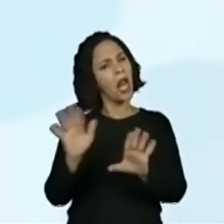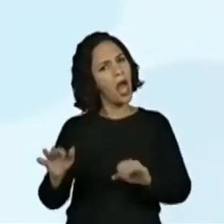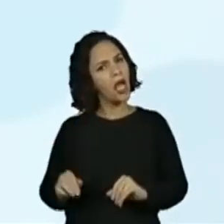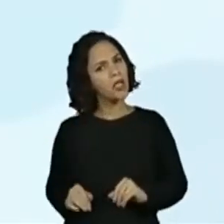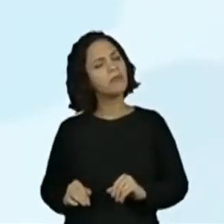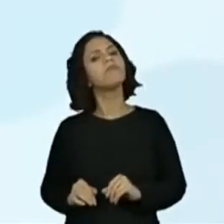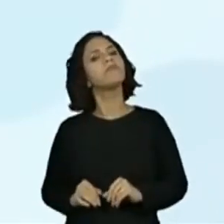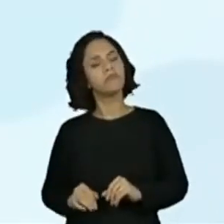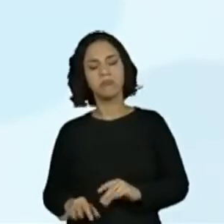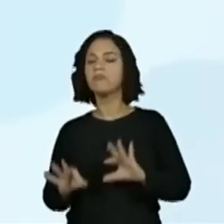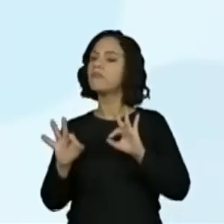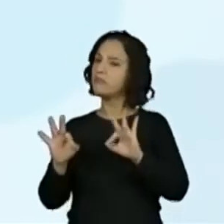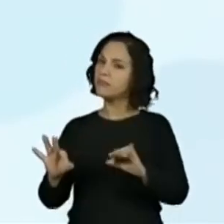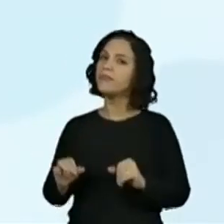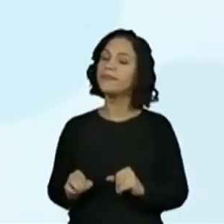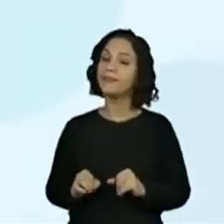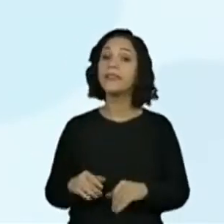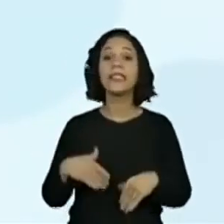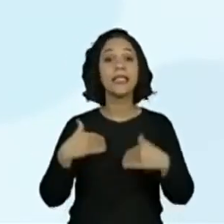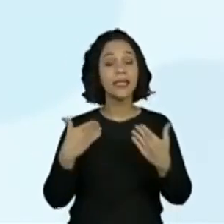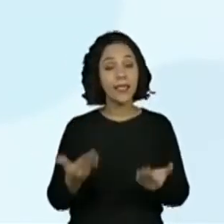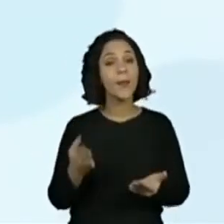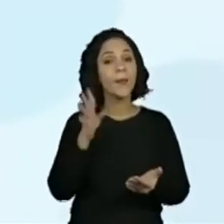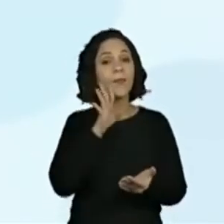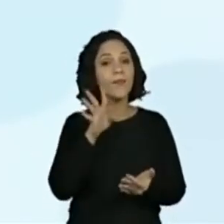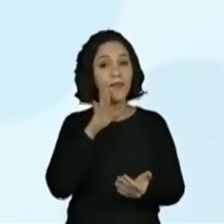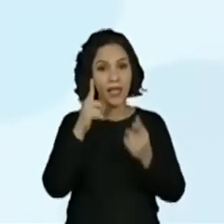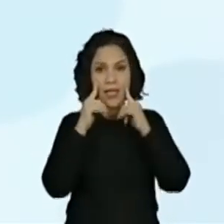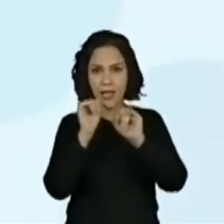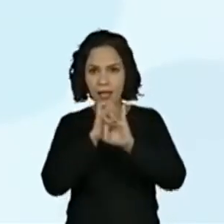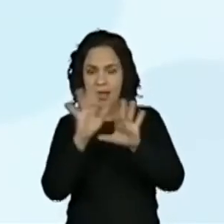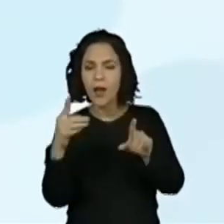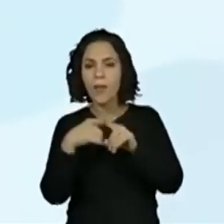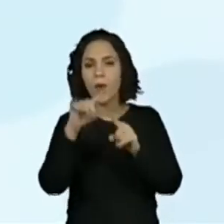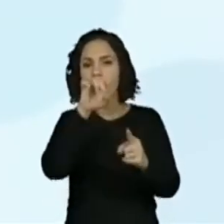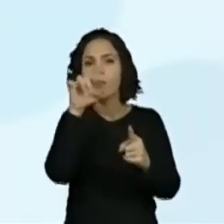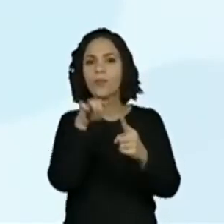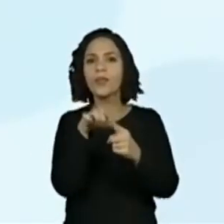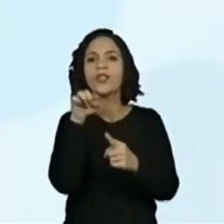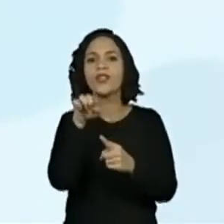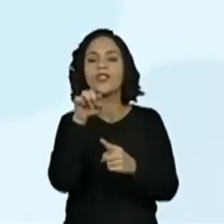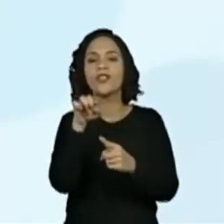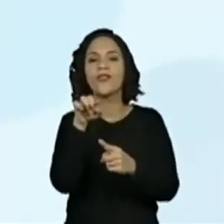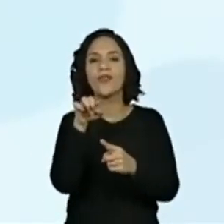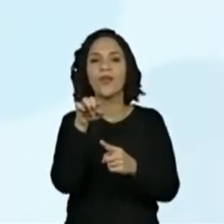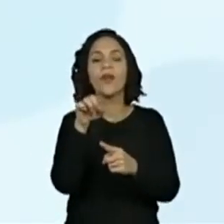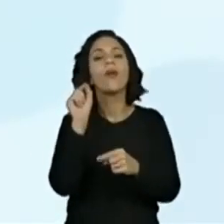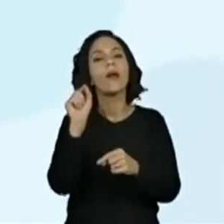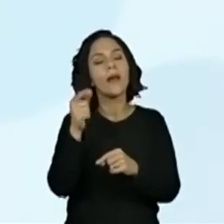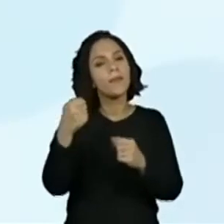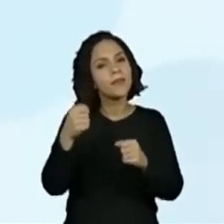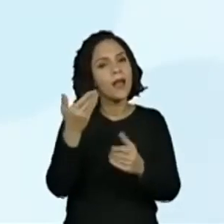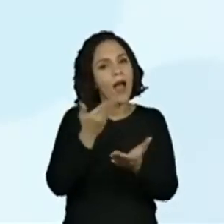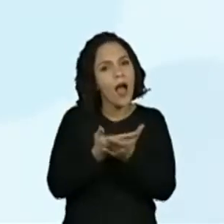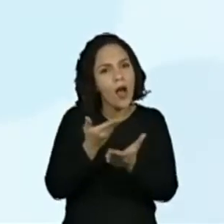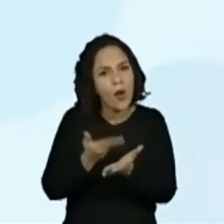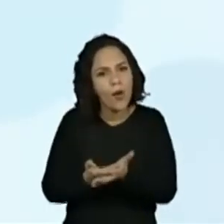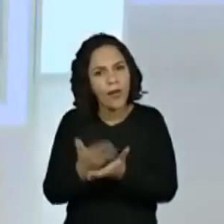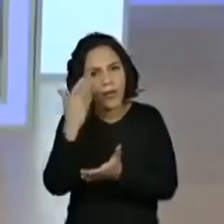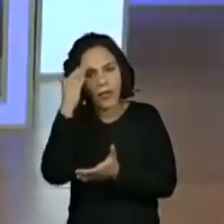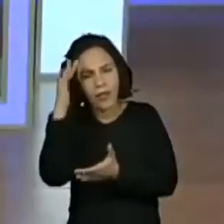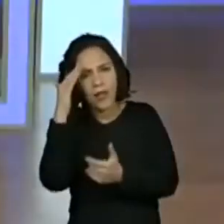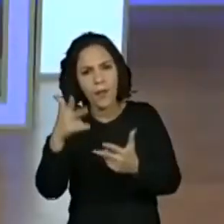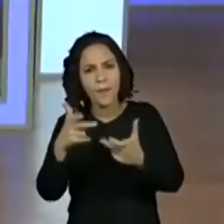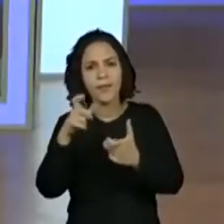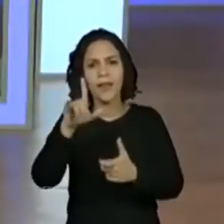Sim, com certeza. E aí acho que ficou bem claro, principalmente o objetivo dessa aula, da gente perceber a importância